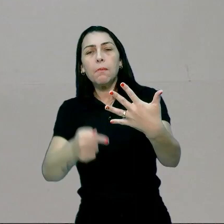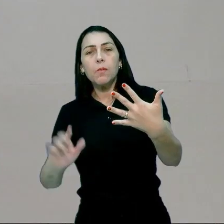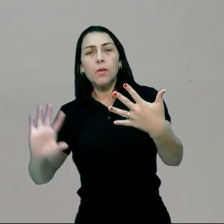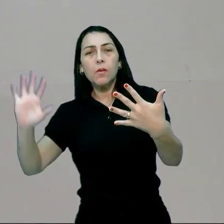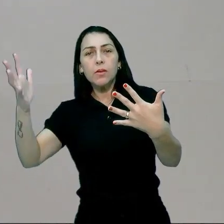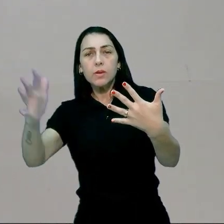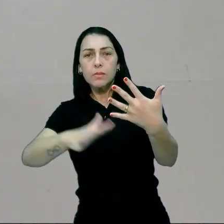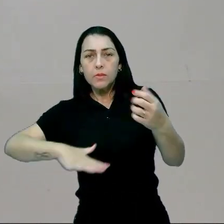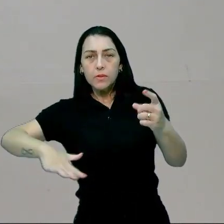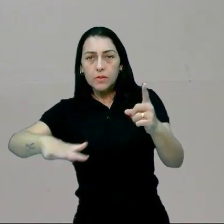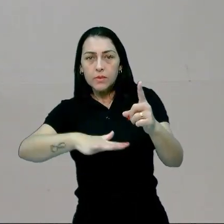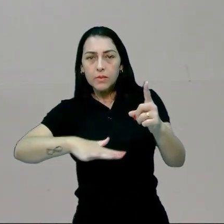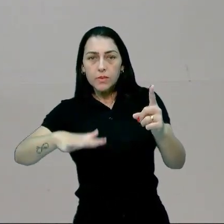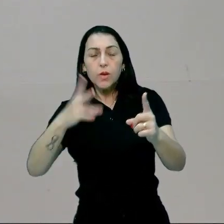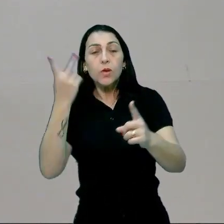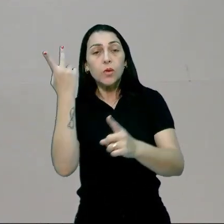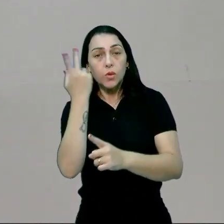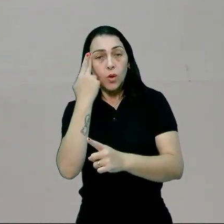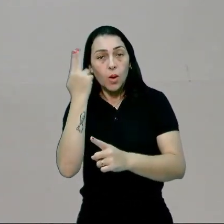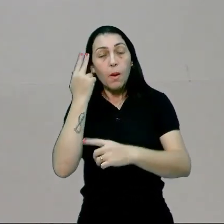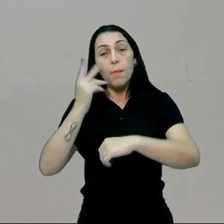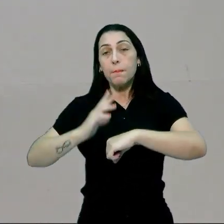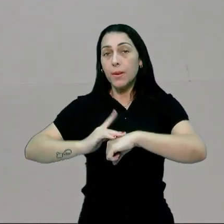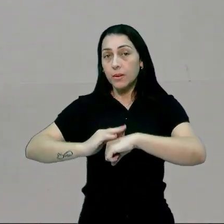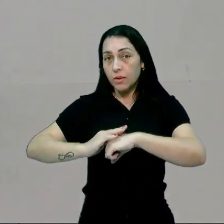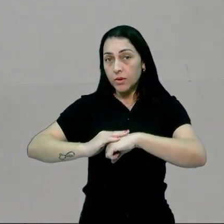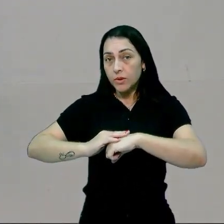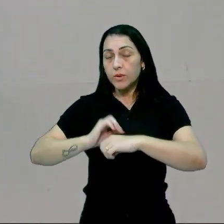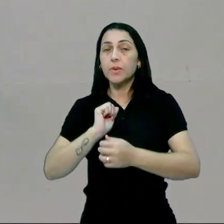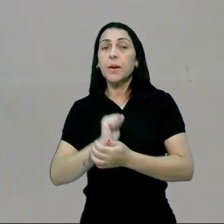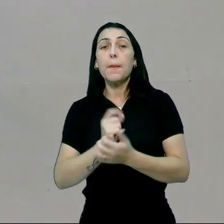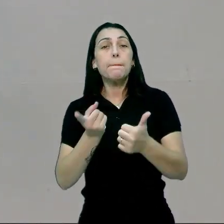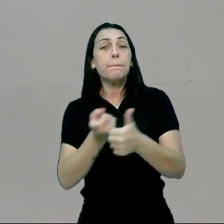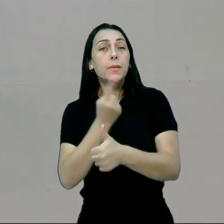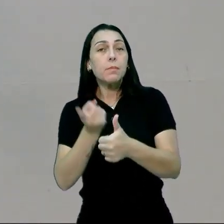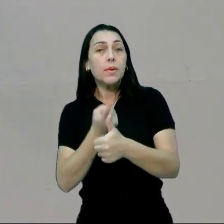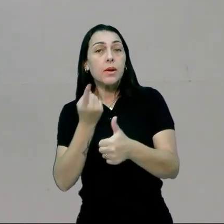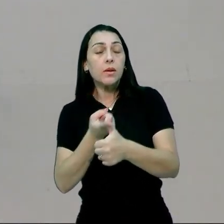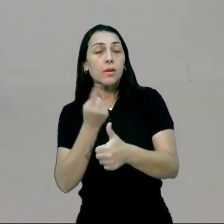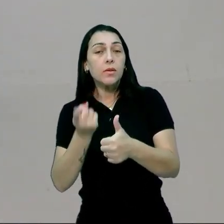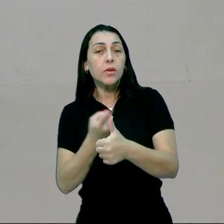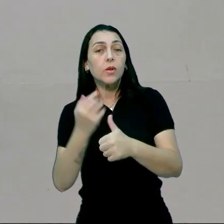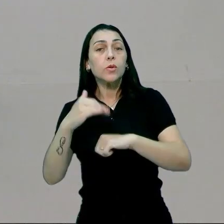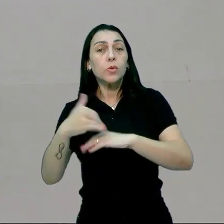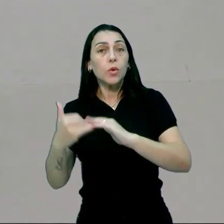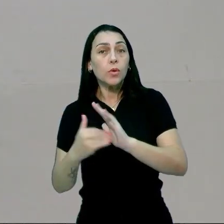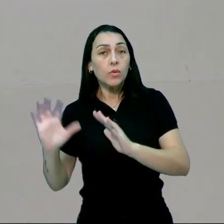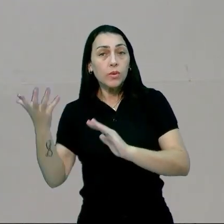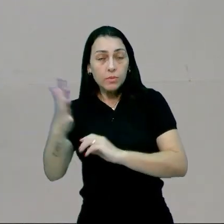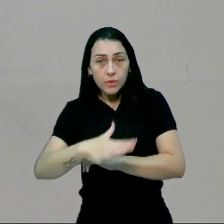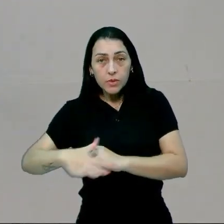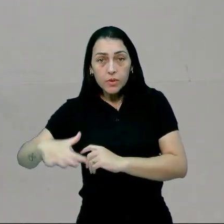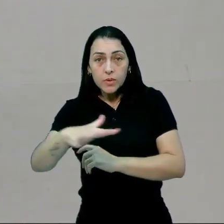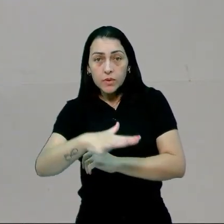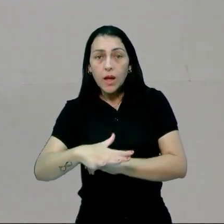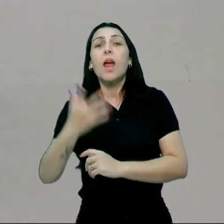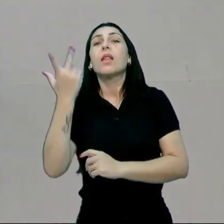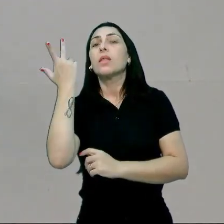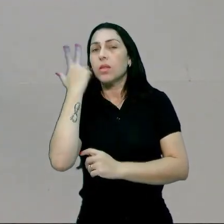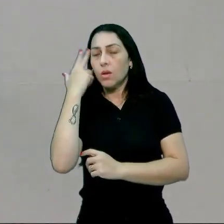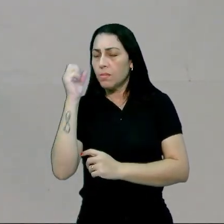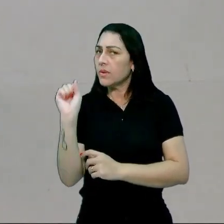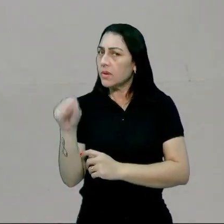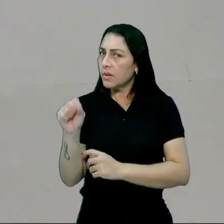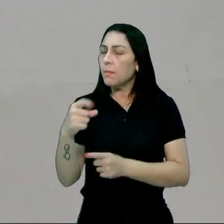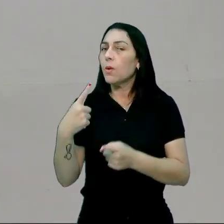fatos sociais, normal e patológico. Primeira coisa, todo fato social ele é normal,